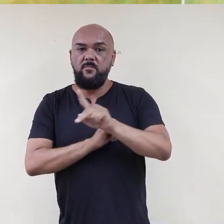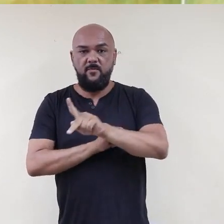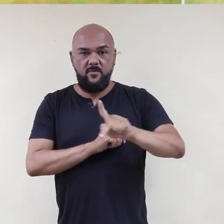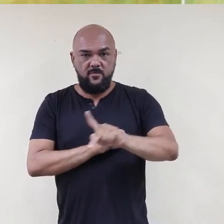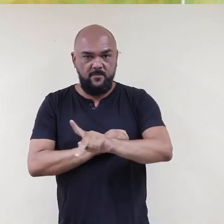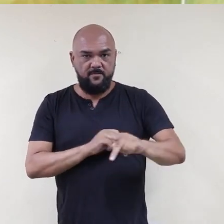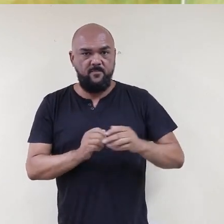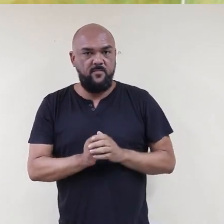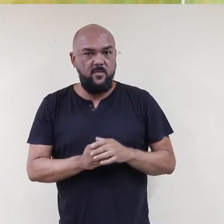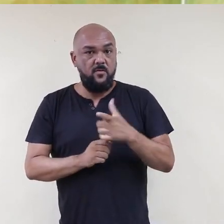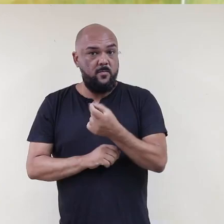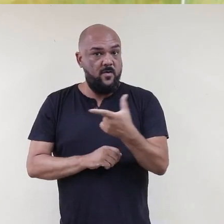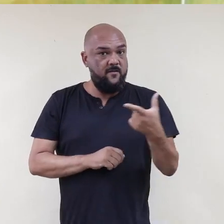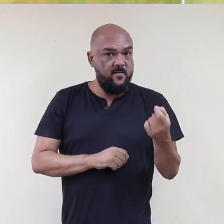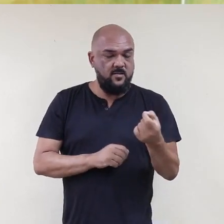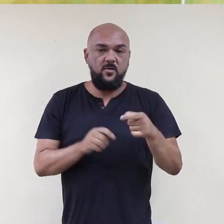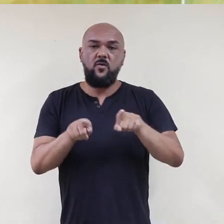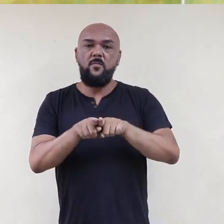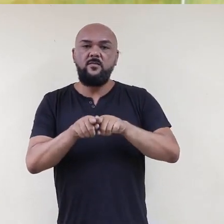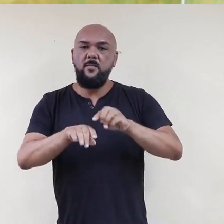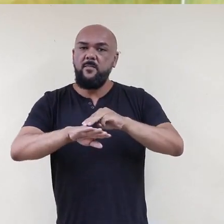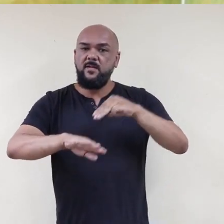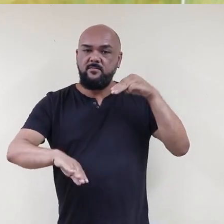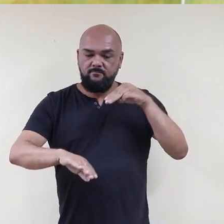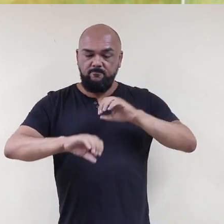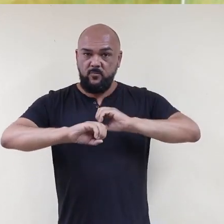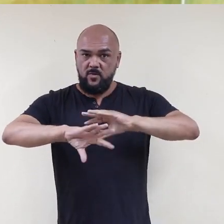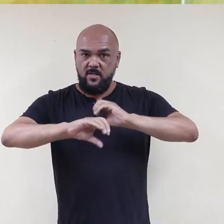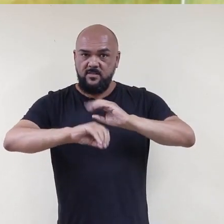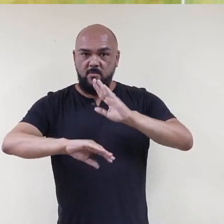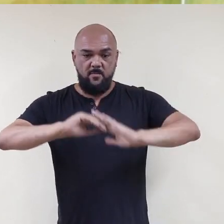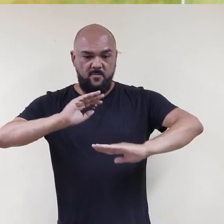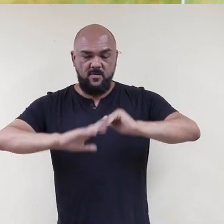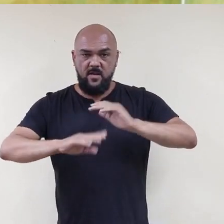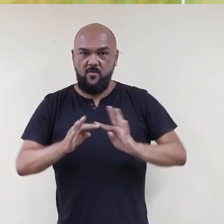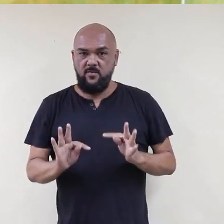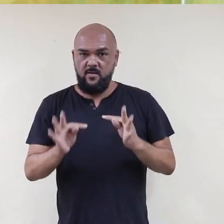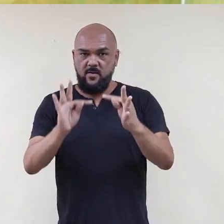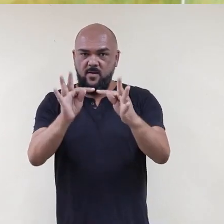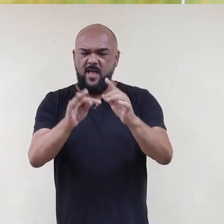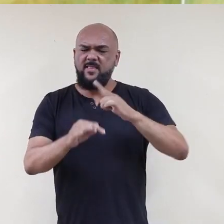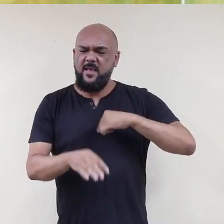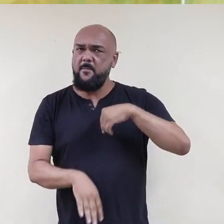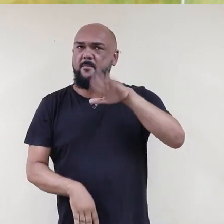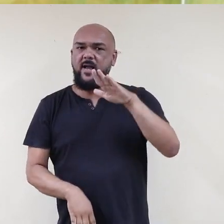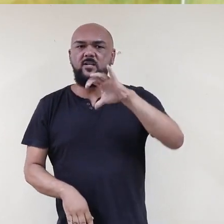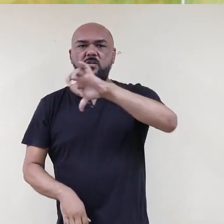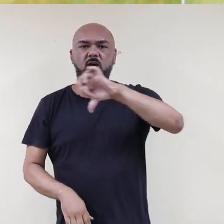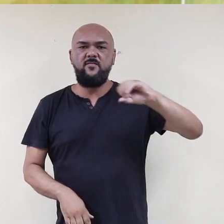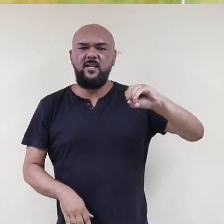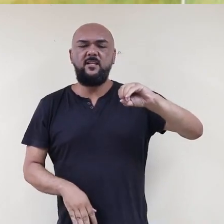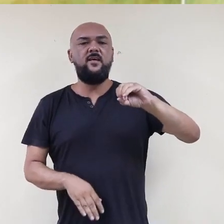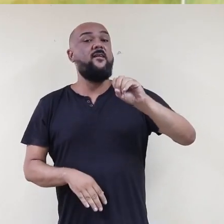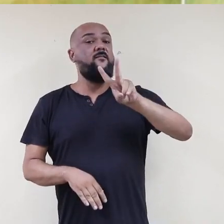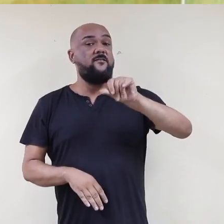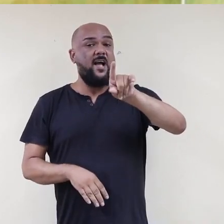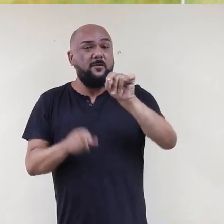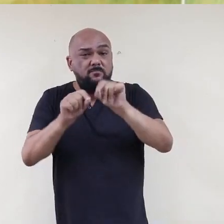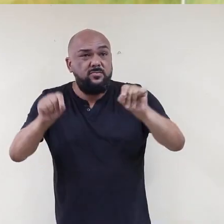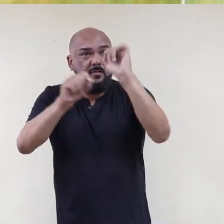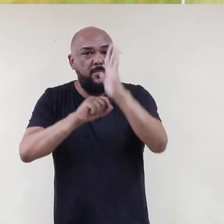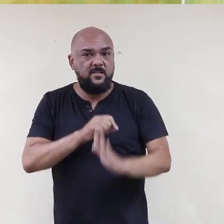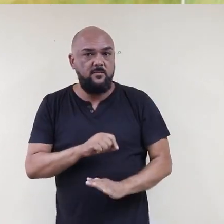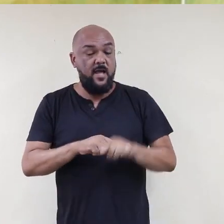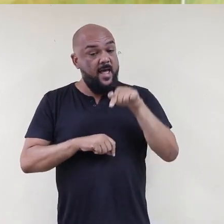para 2020 o programa de mestrado em educação profissional e tecnológica está com mais de 900 vagas em todo o brasil